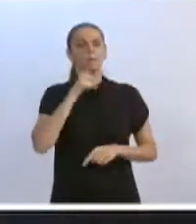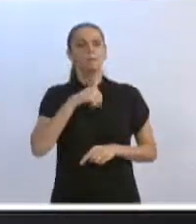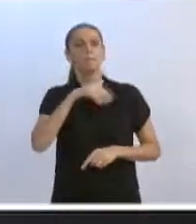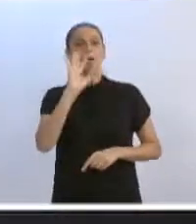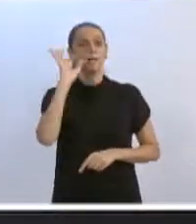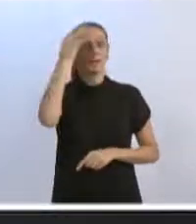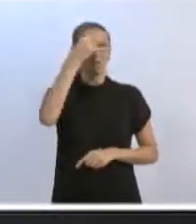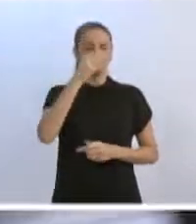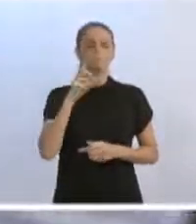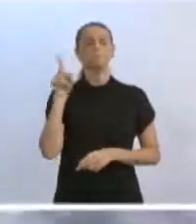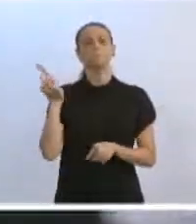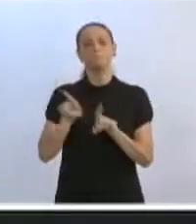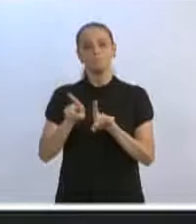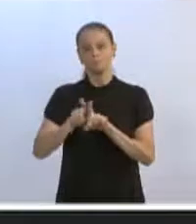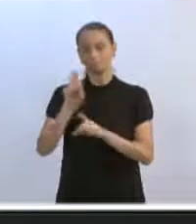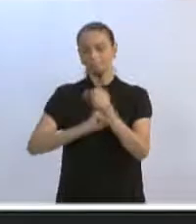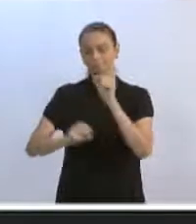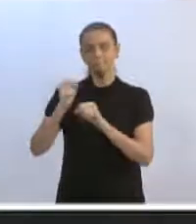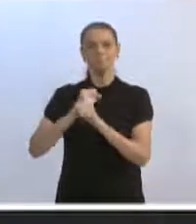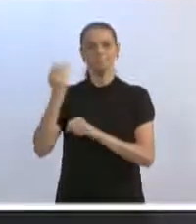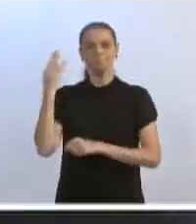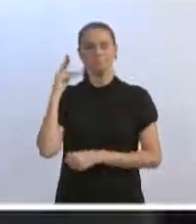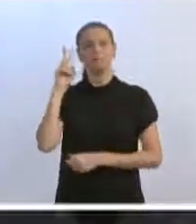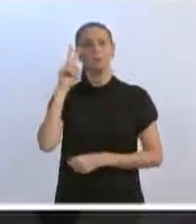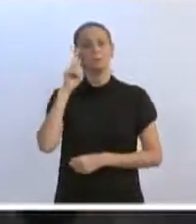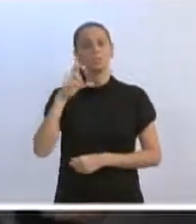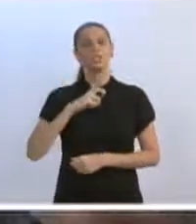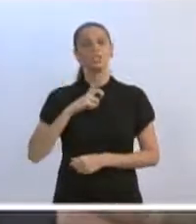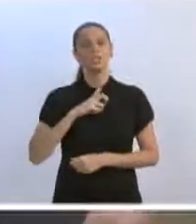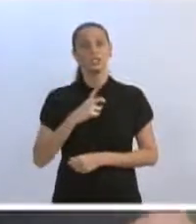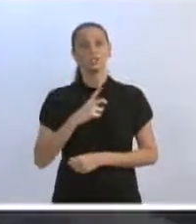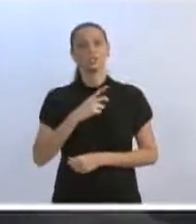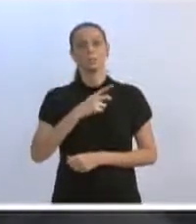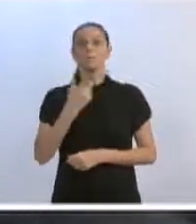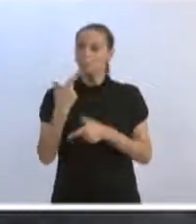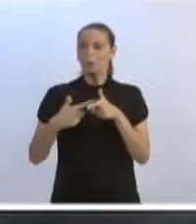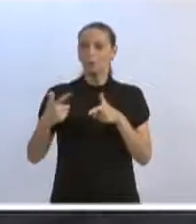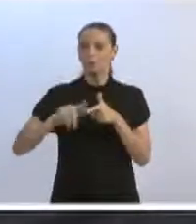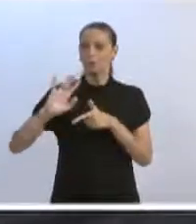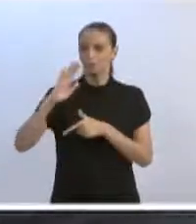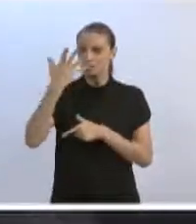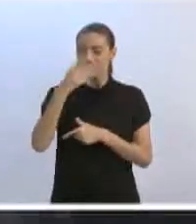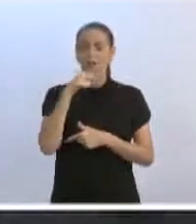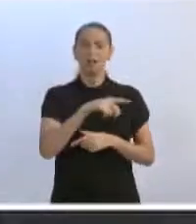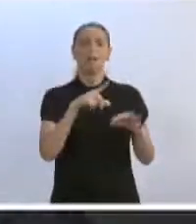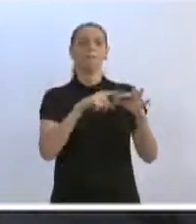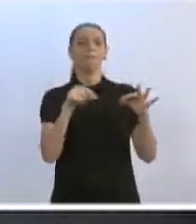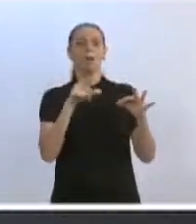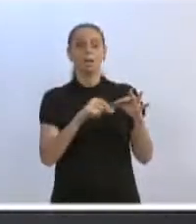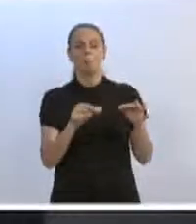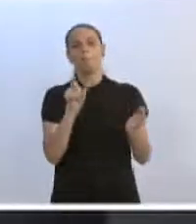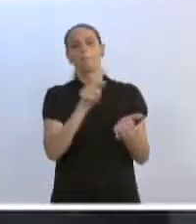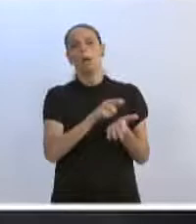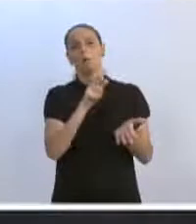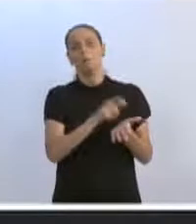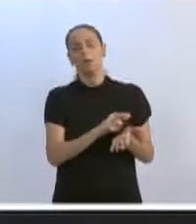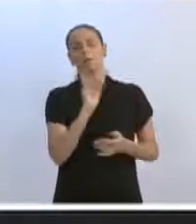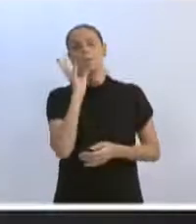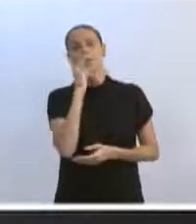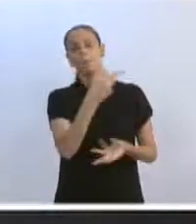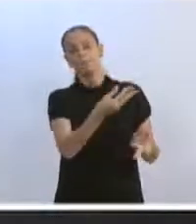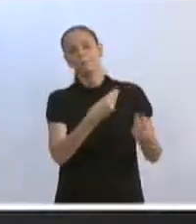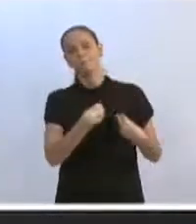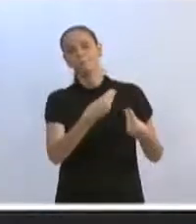caso desse que só precisava de um despacho e felizmente ficou na mão um servidor concursado